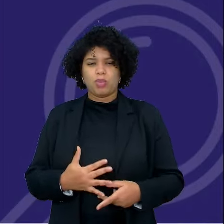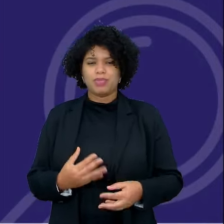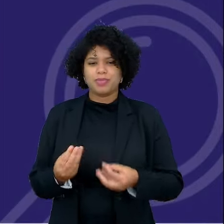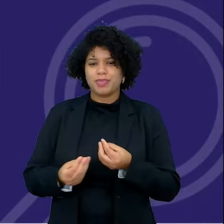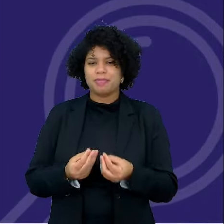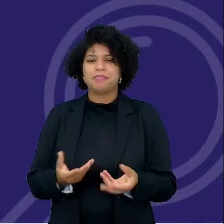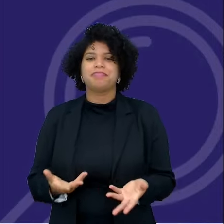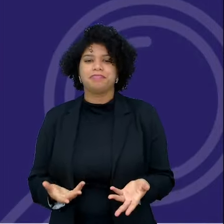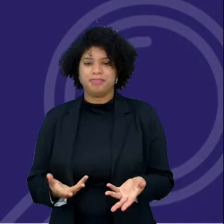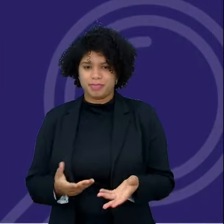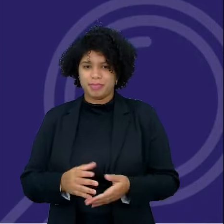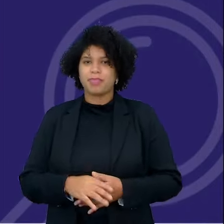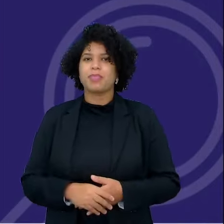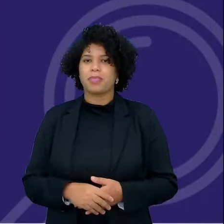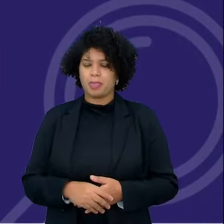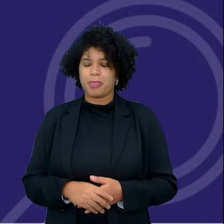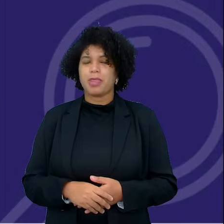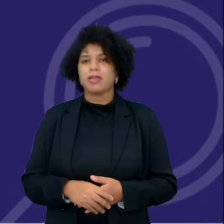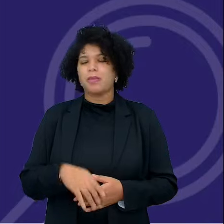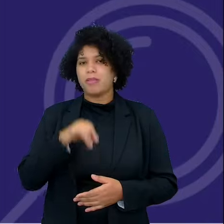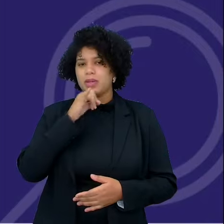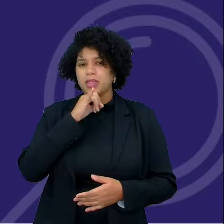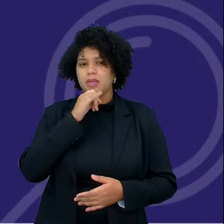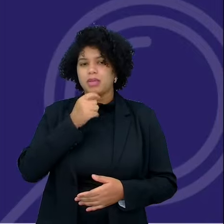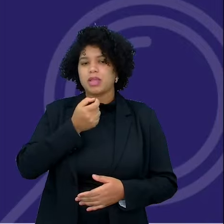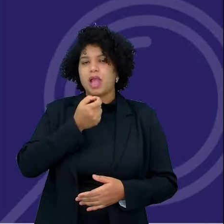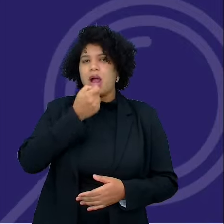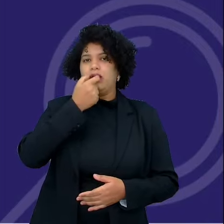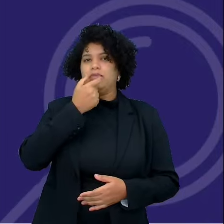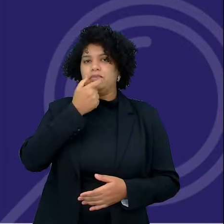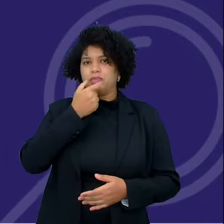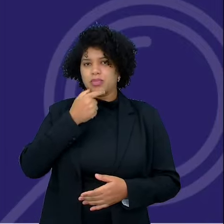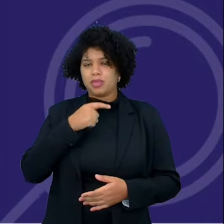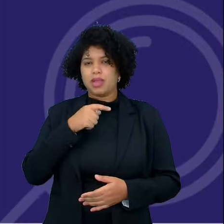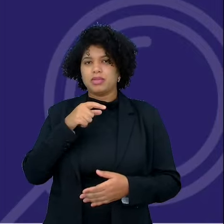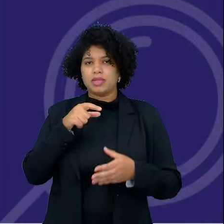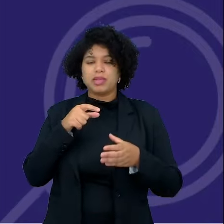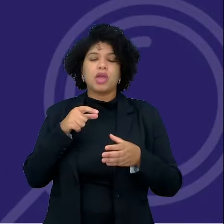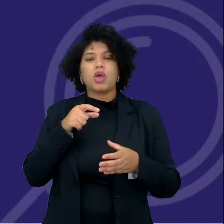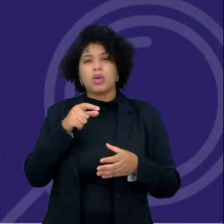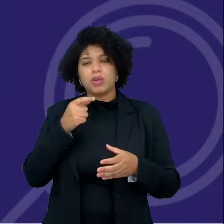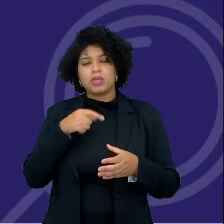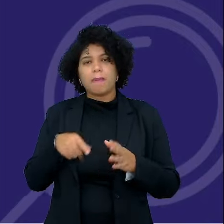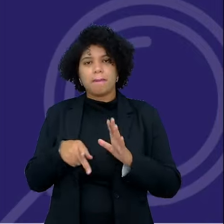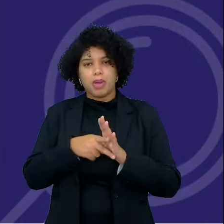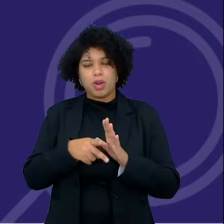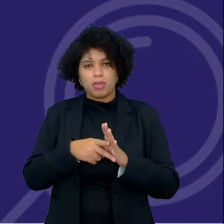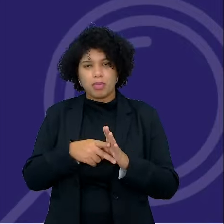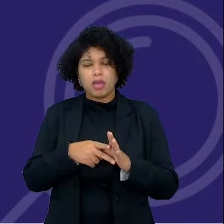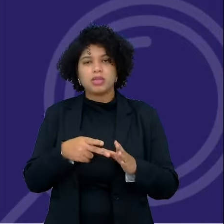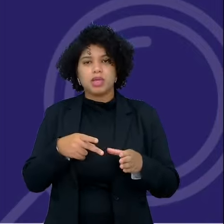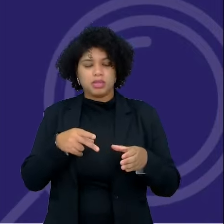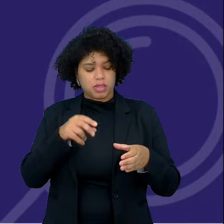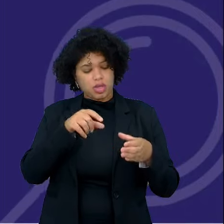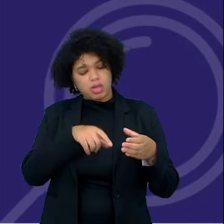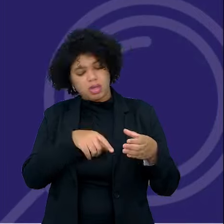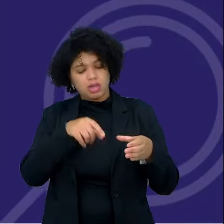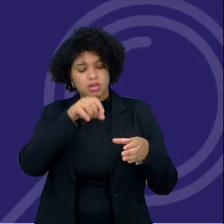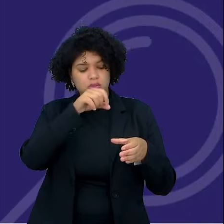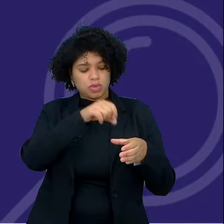Então, colocava um comprimido, o comprimido era efervescente, depois de totalmente dissolvido, ele